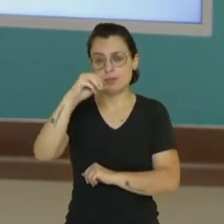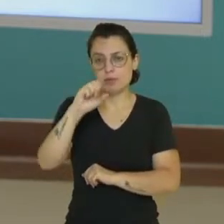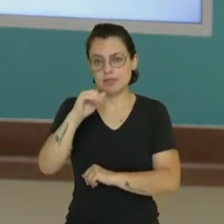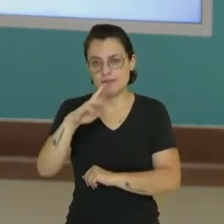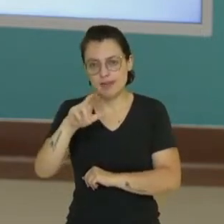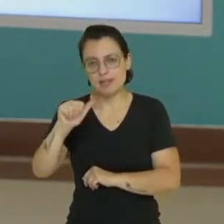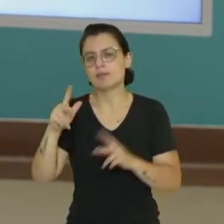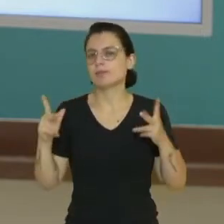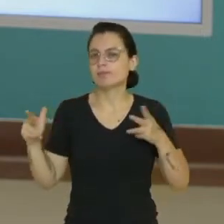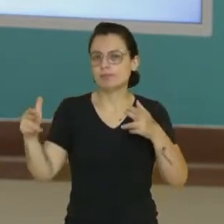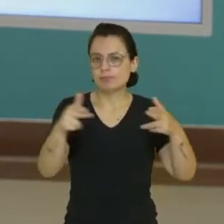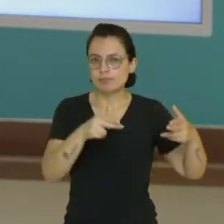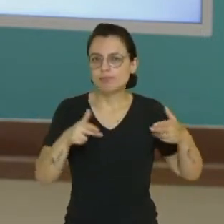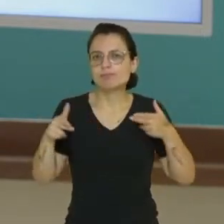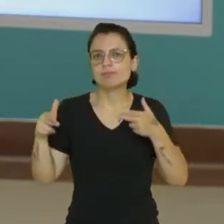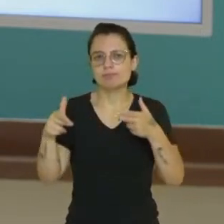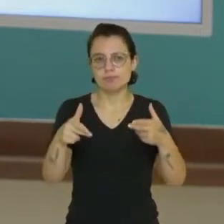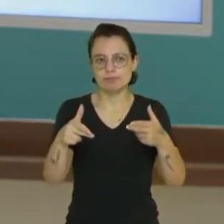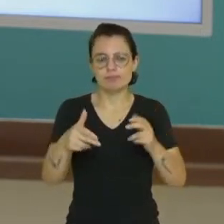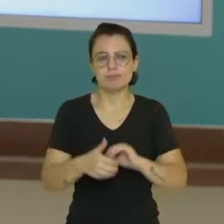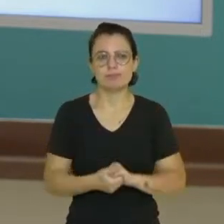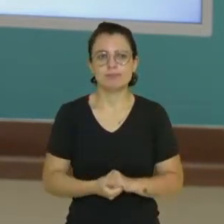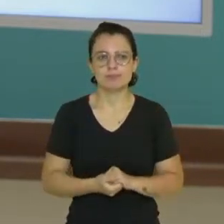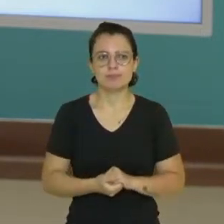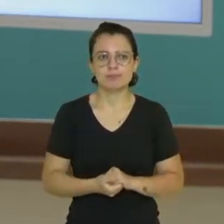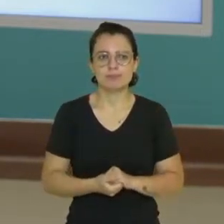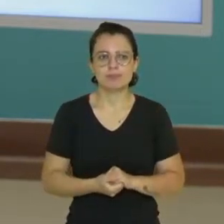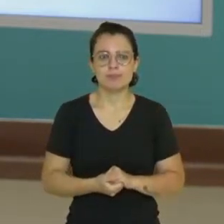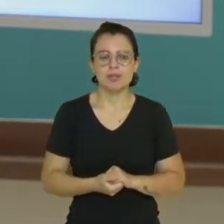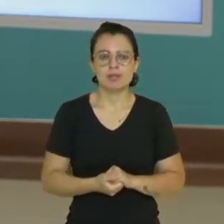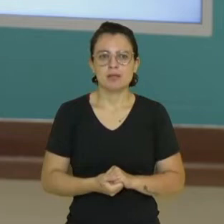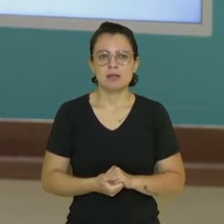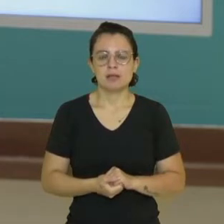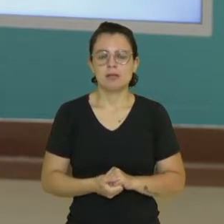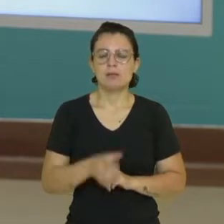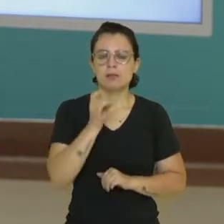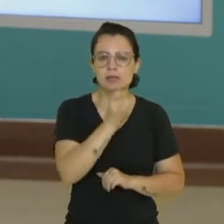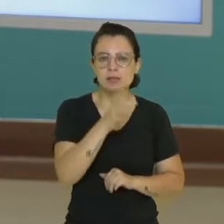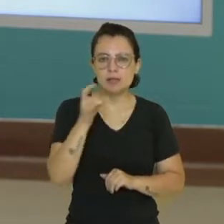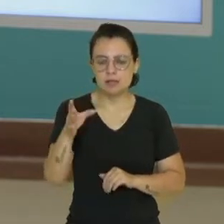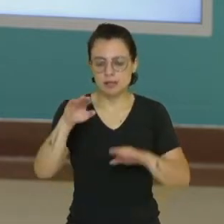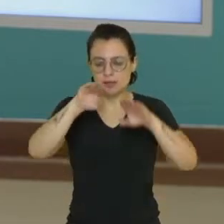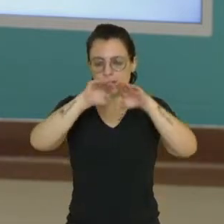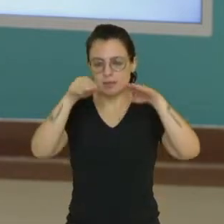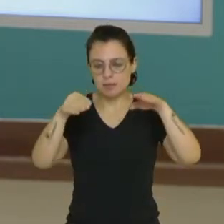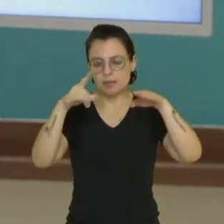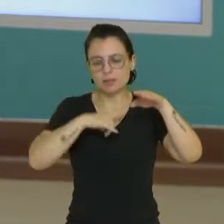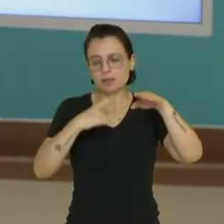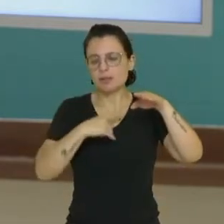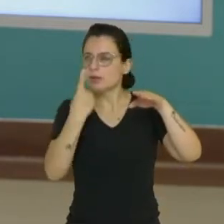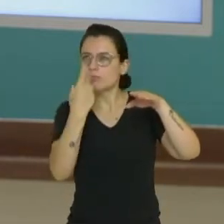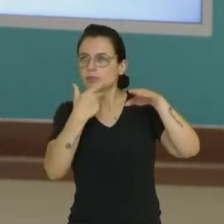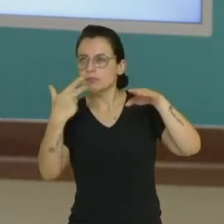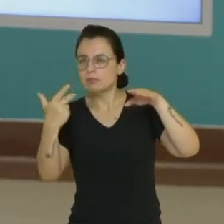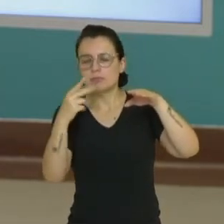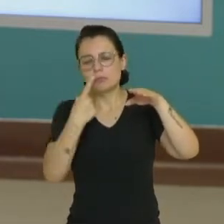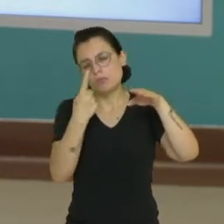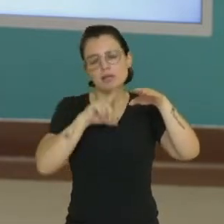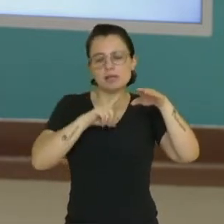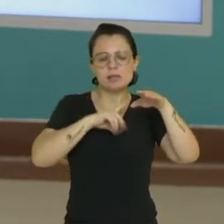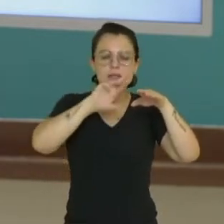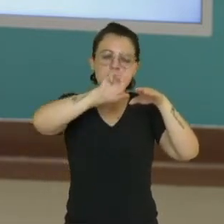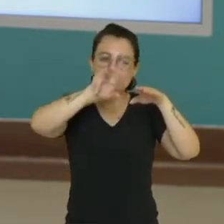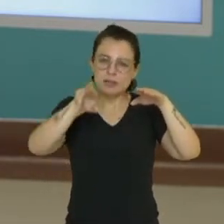facilitar o estudo. Isso aconteceu lá na litosfera, quando cada camada tem uma propriedade, uma